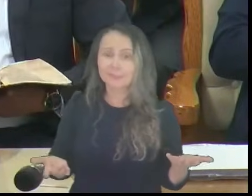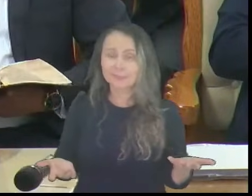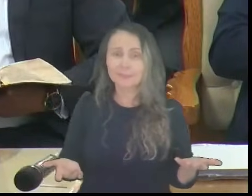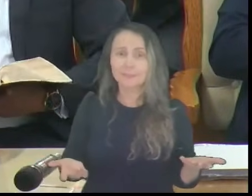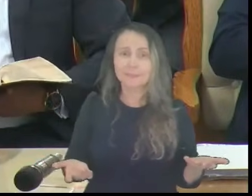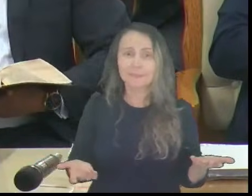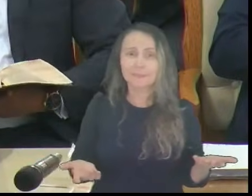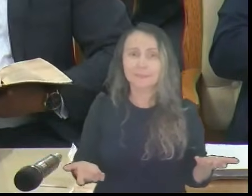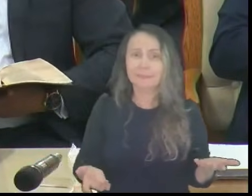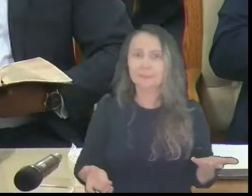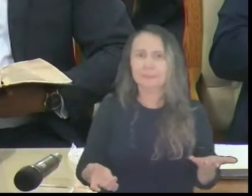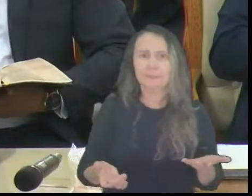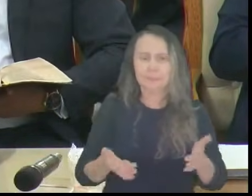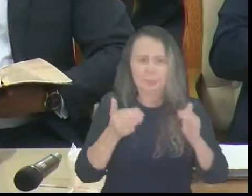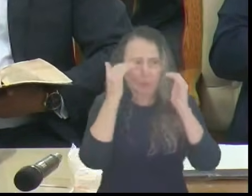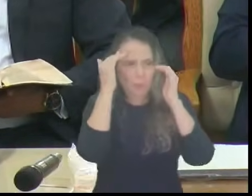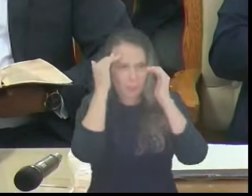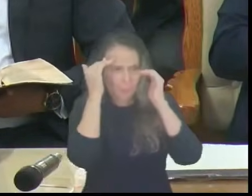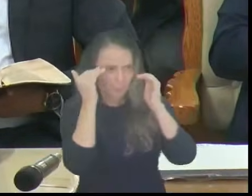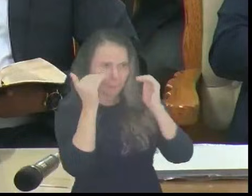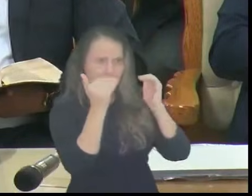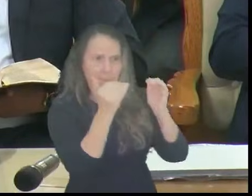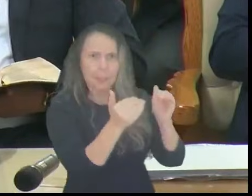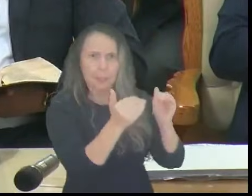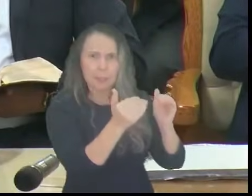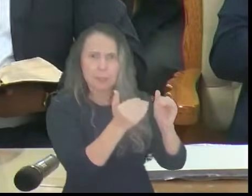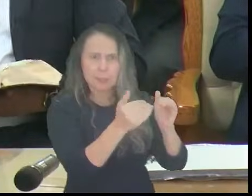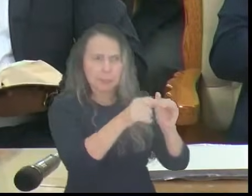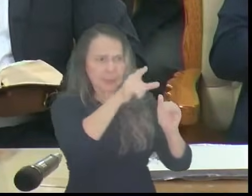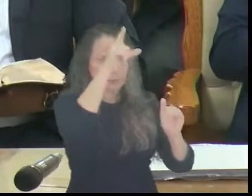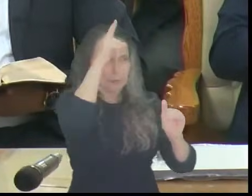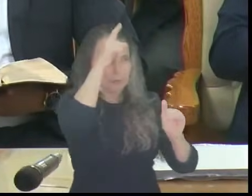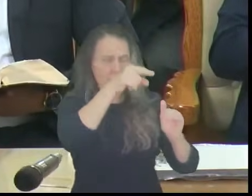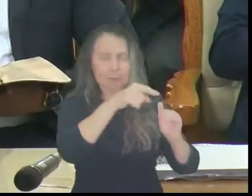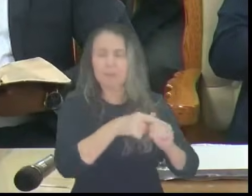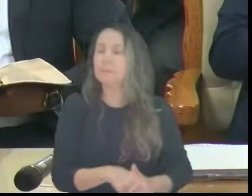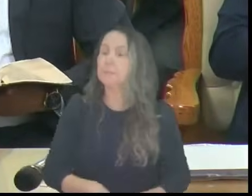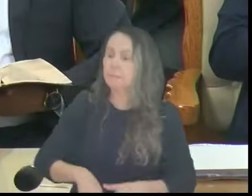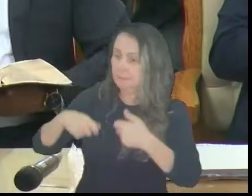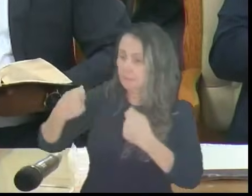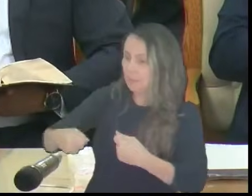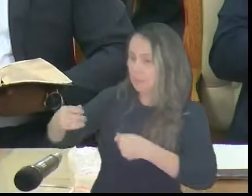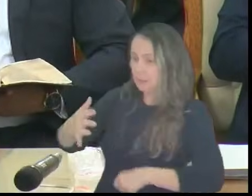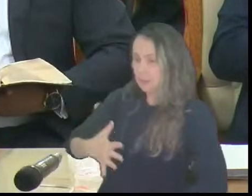Ele não vai obedecer àquela autoridade. Você tem que fazer.